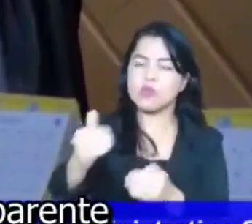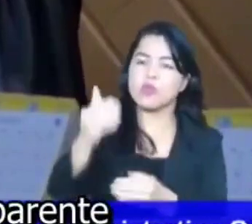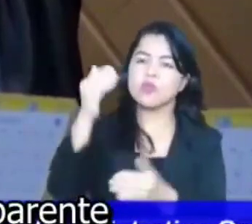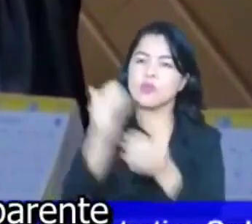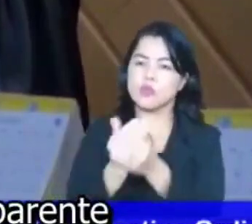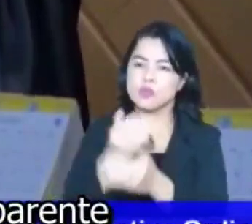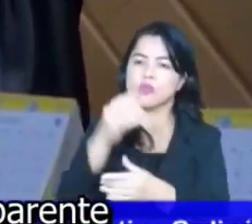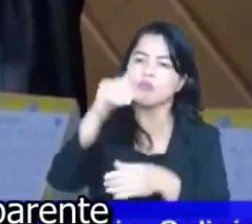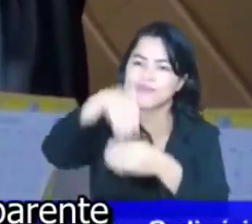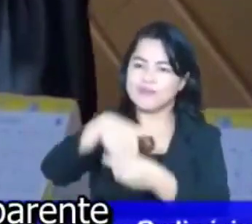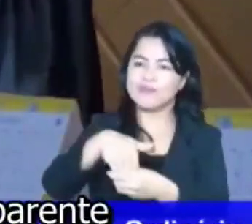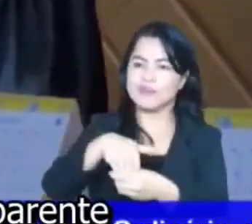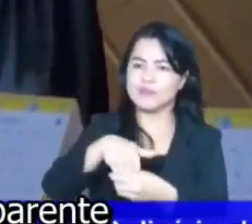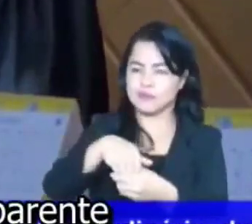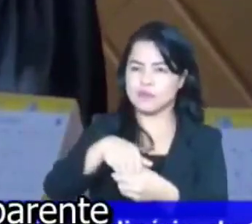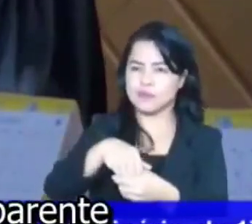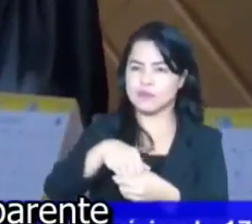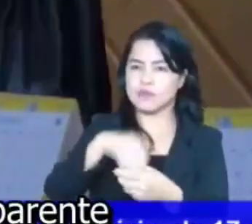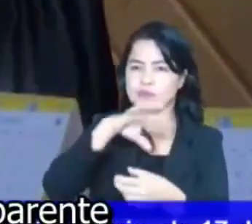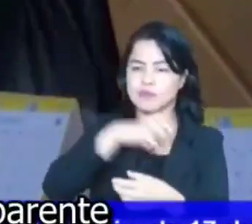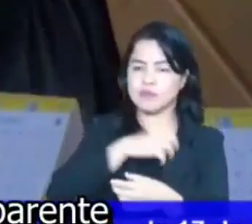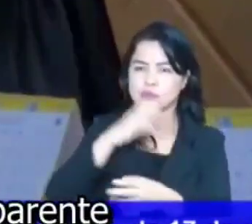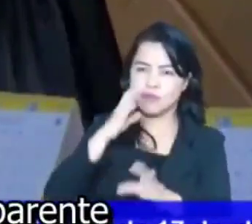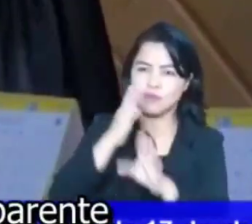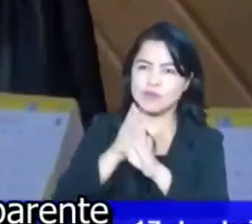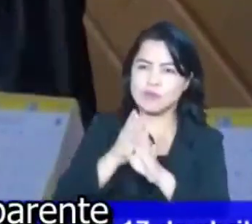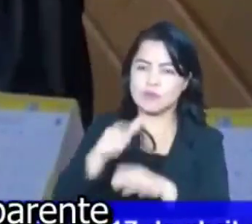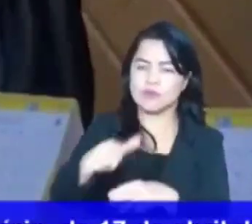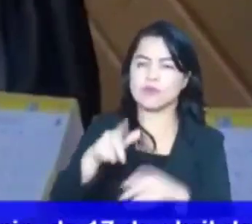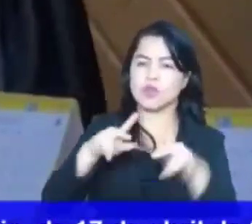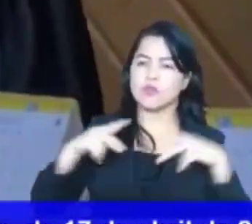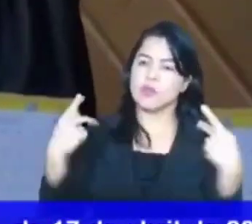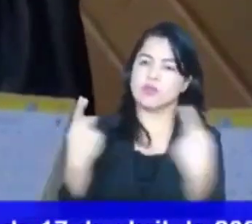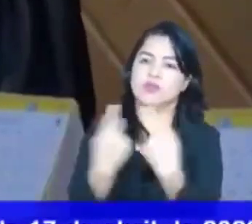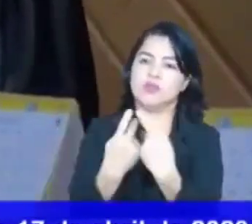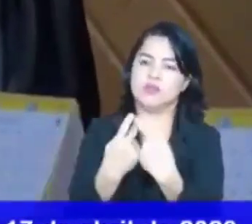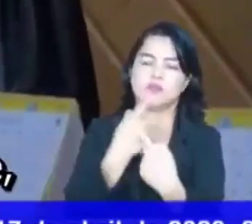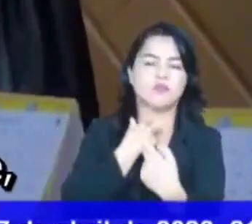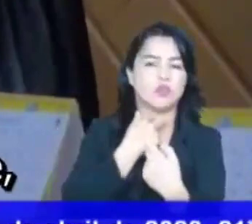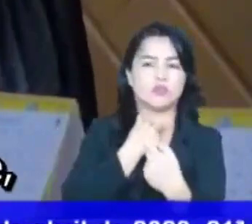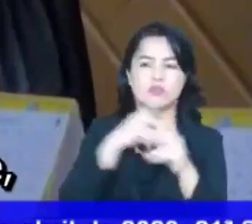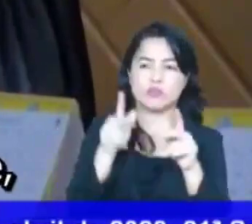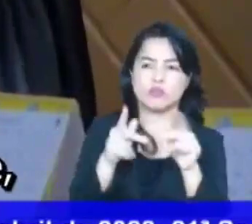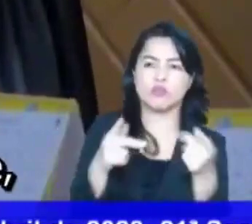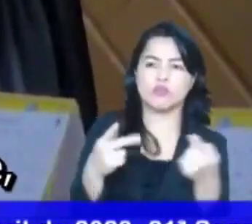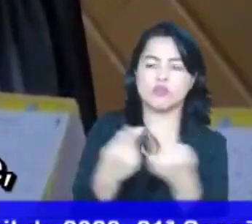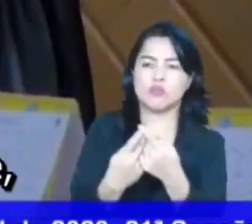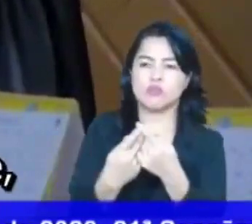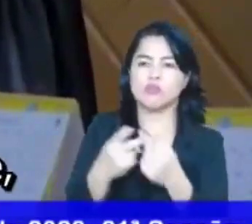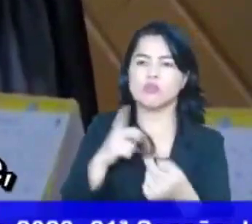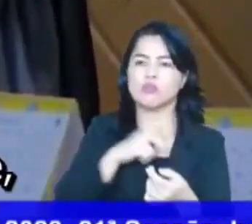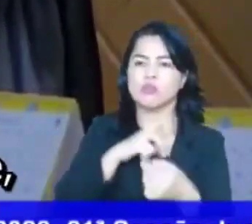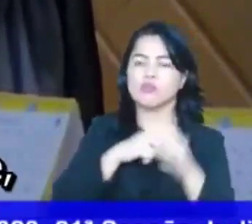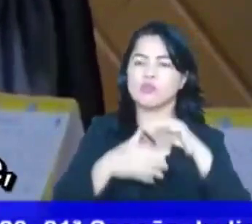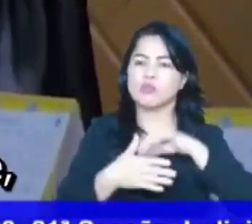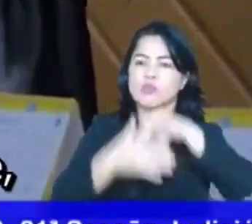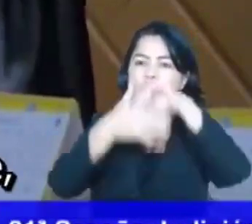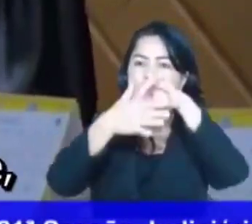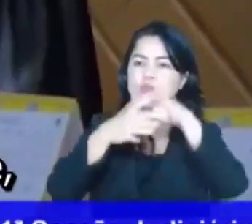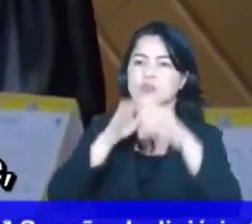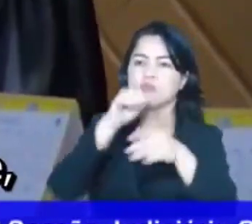eleitoral que envolvam de forma direta o parente. Cito no voto o inteiro